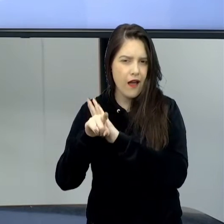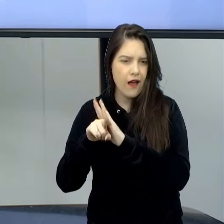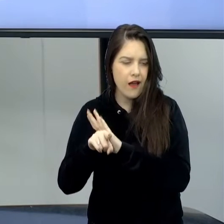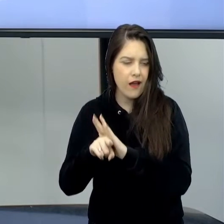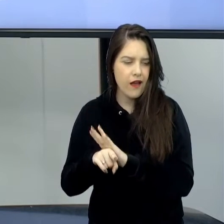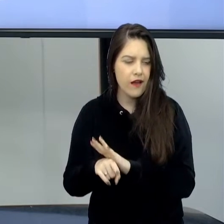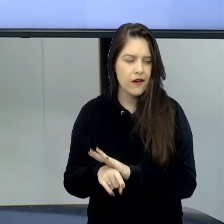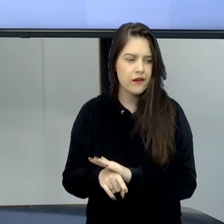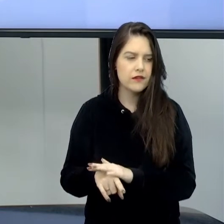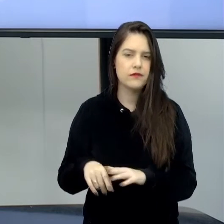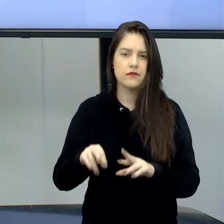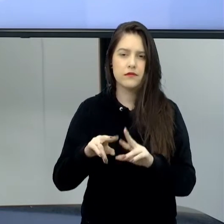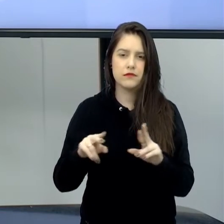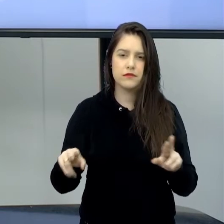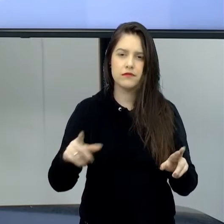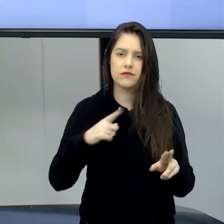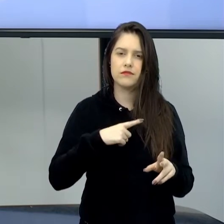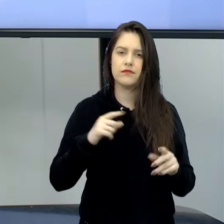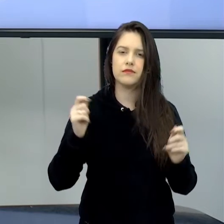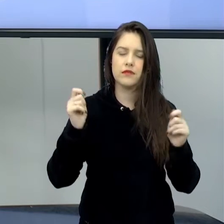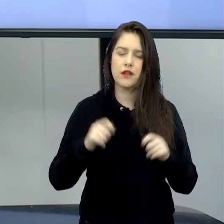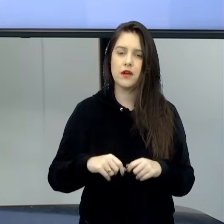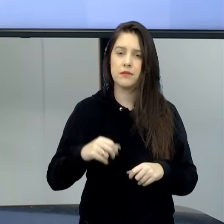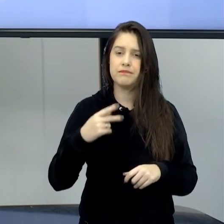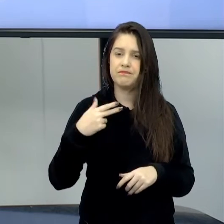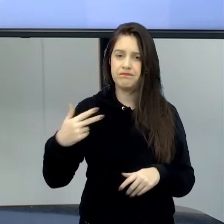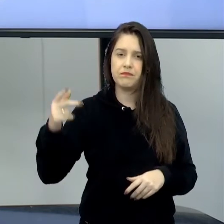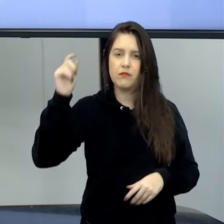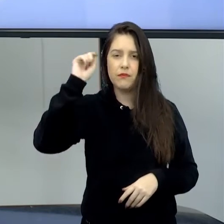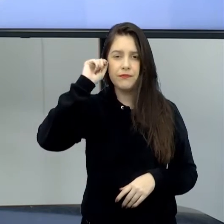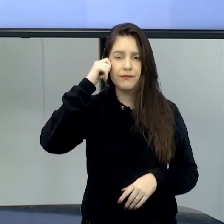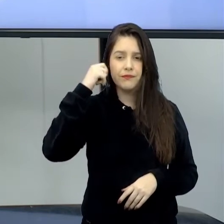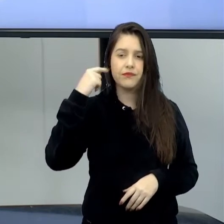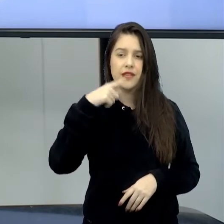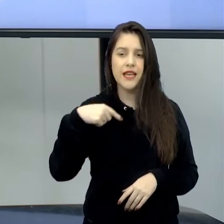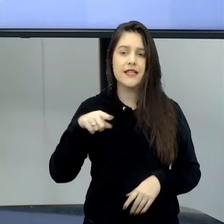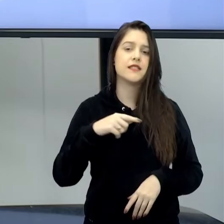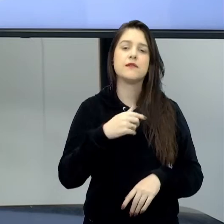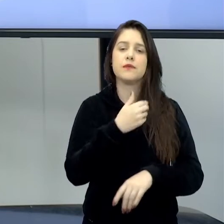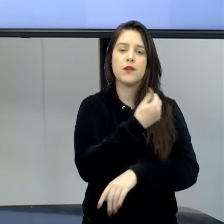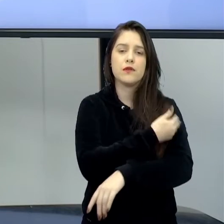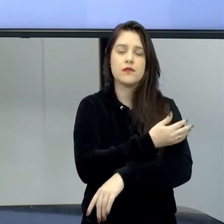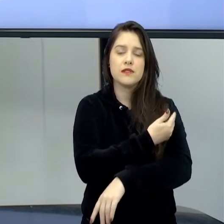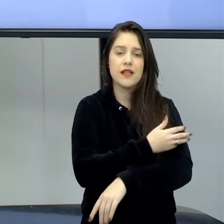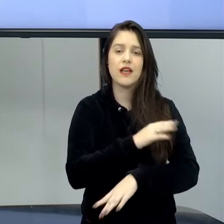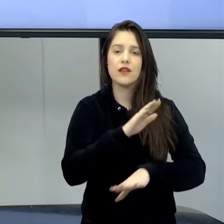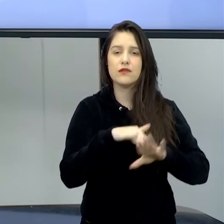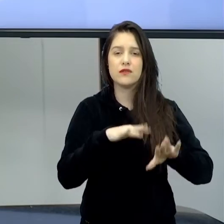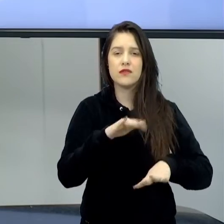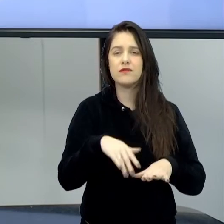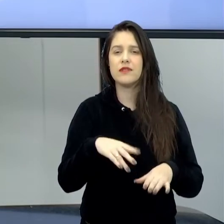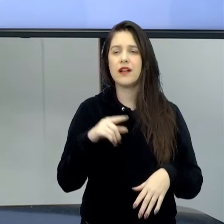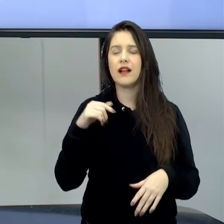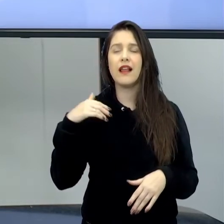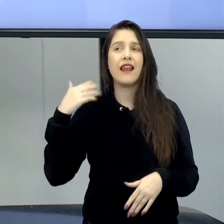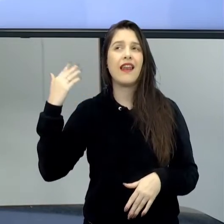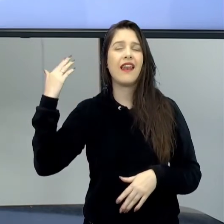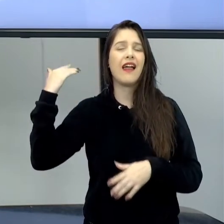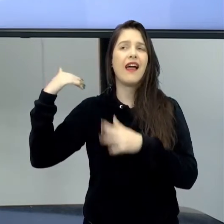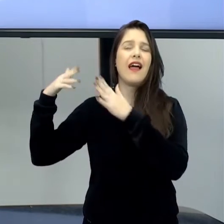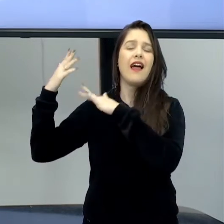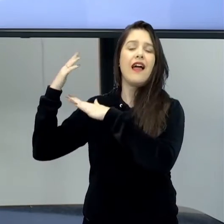a autora cita da questão da pobreza, e aí esses preconceitos que às vezes velados, mas